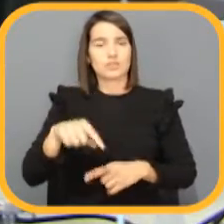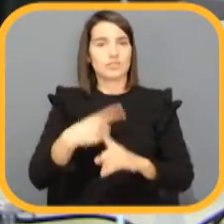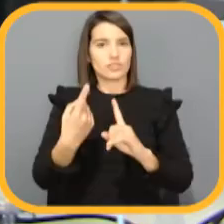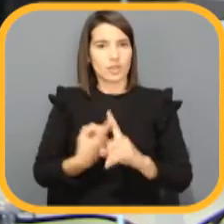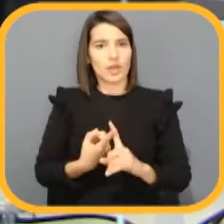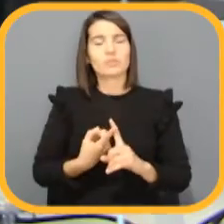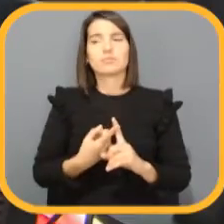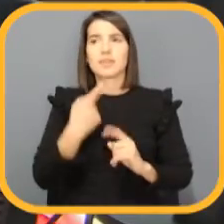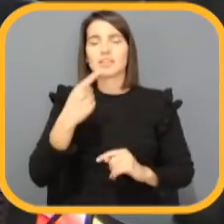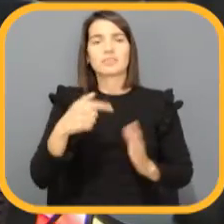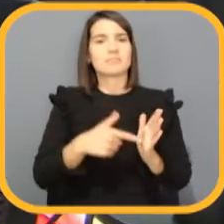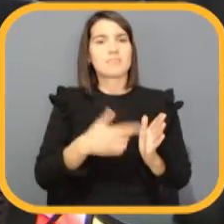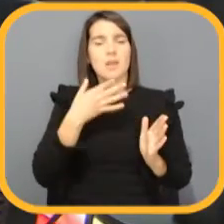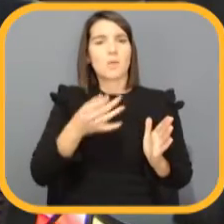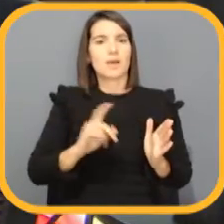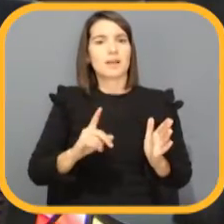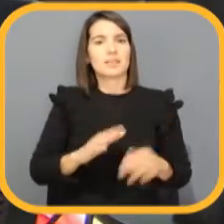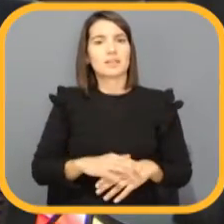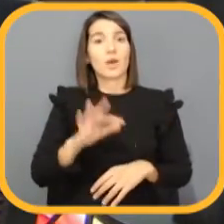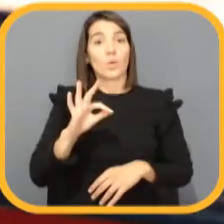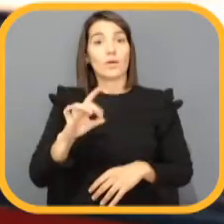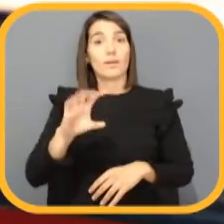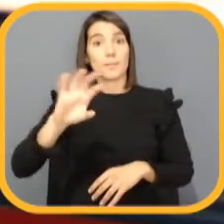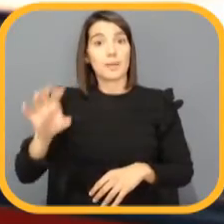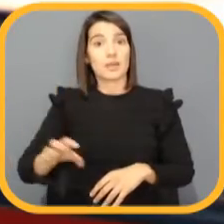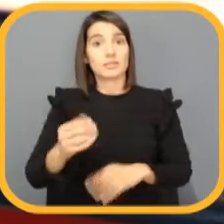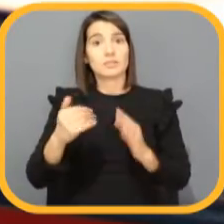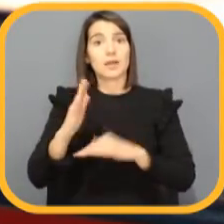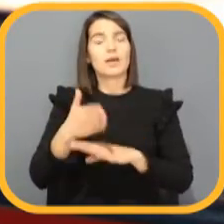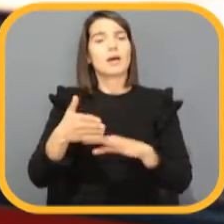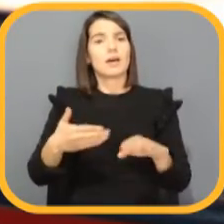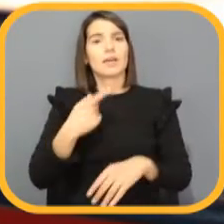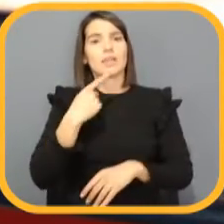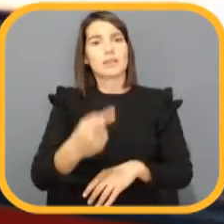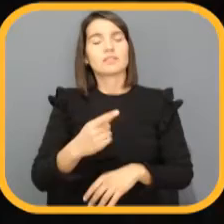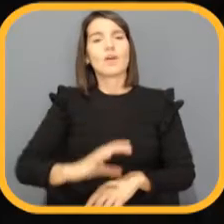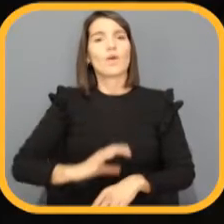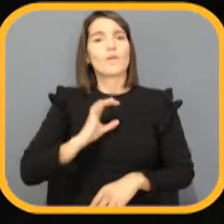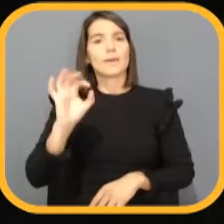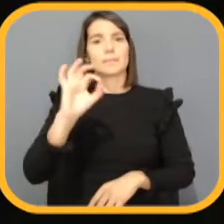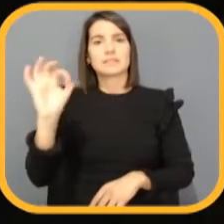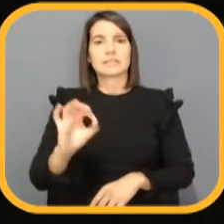de 61%. São dados que devem preocupar a classe jornalística. Está